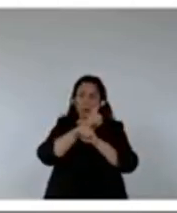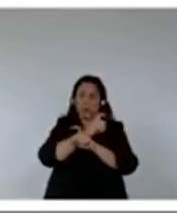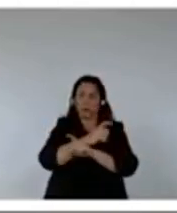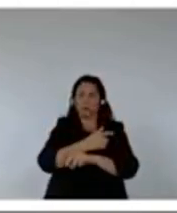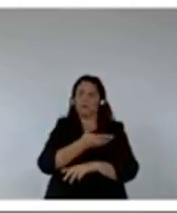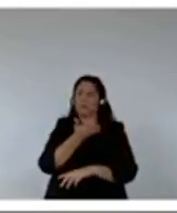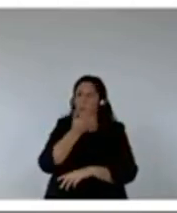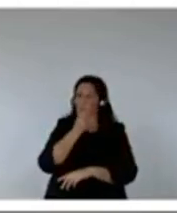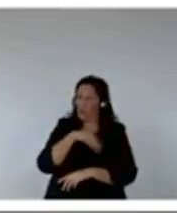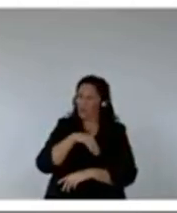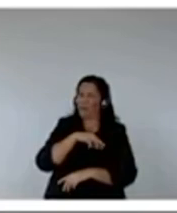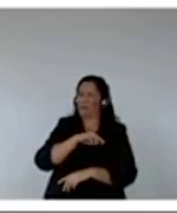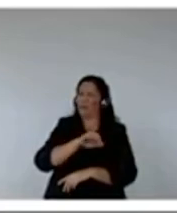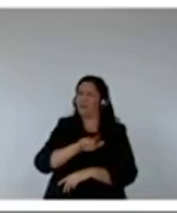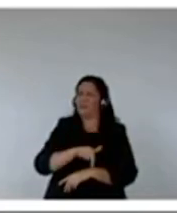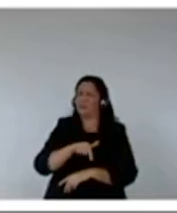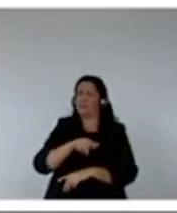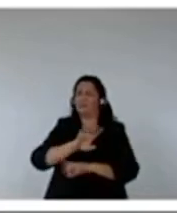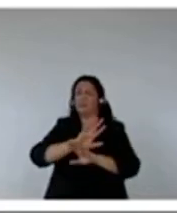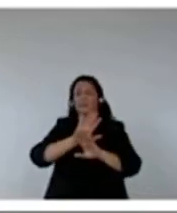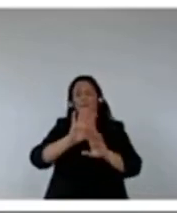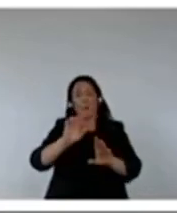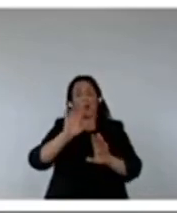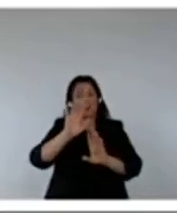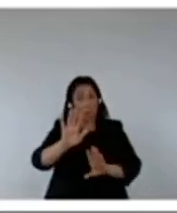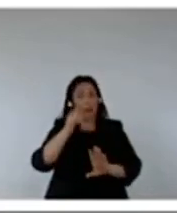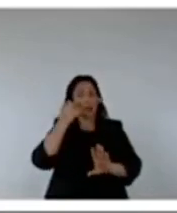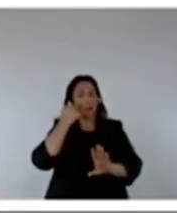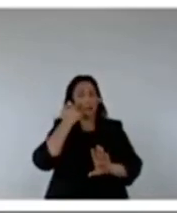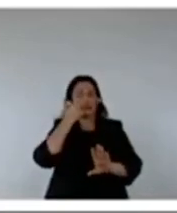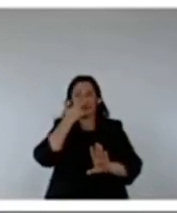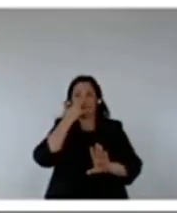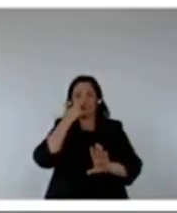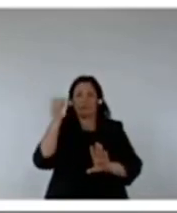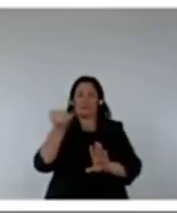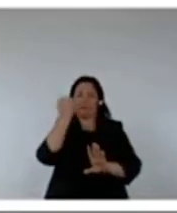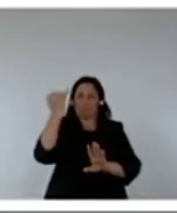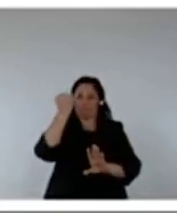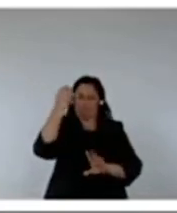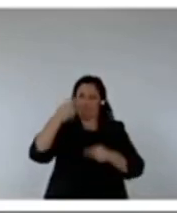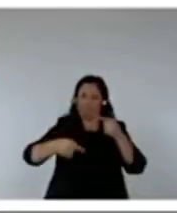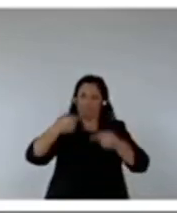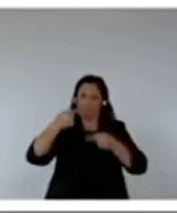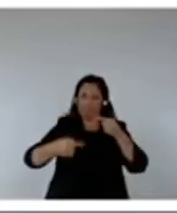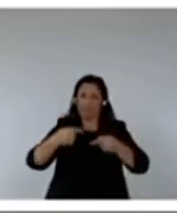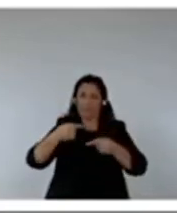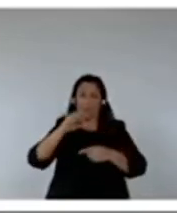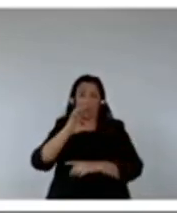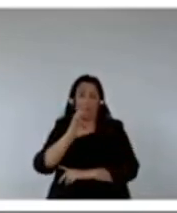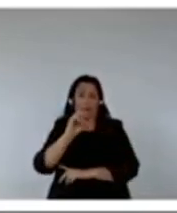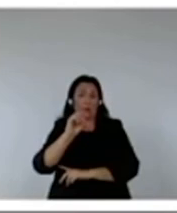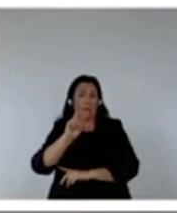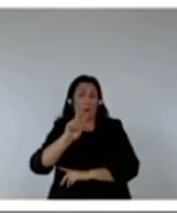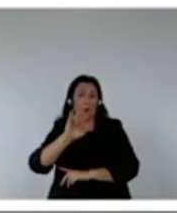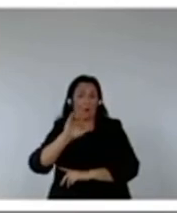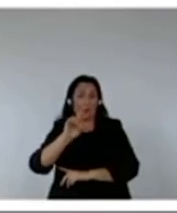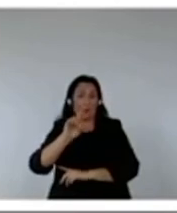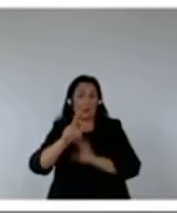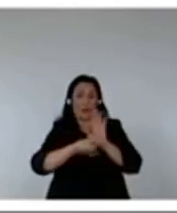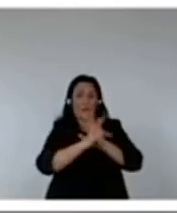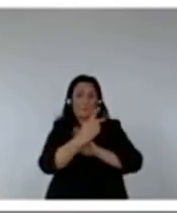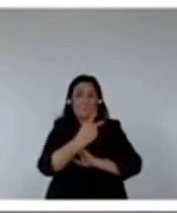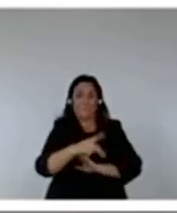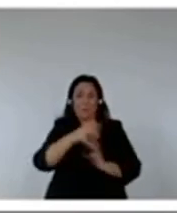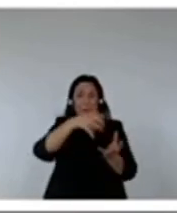que esse é um ponto que a gente tem que fazer uma reflexão. Como é que nós vamos tratar a Covid, por exemplo, daquele indivíduo com